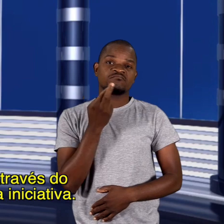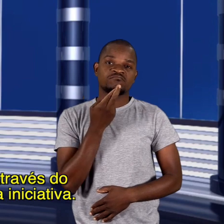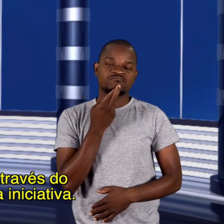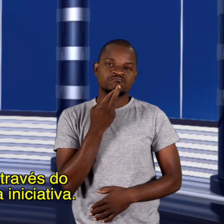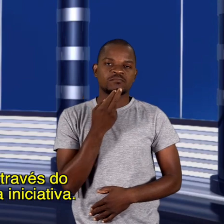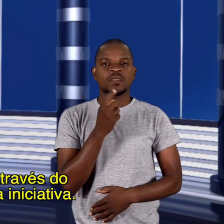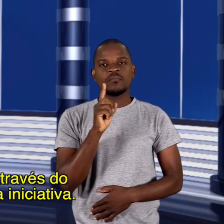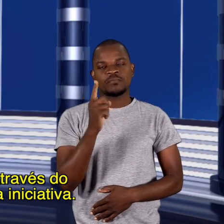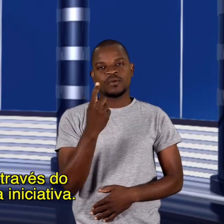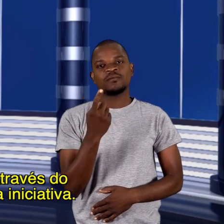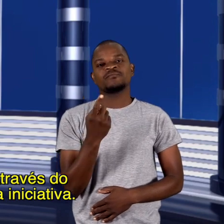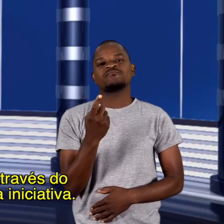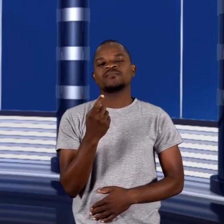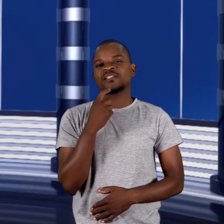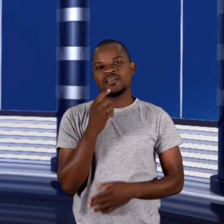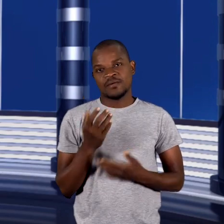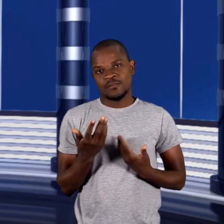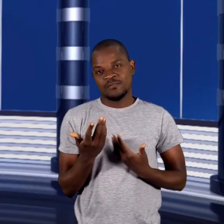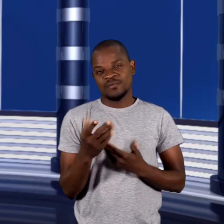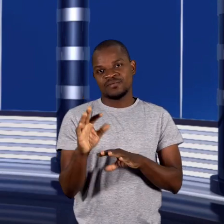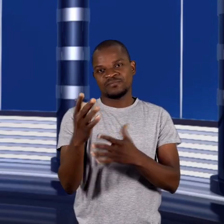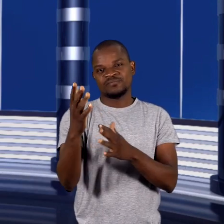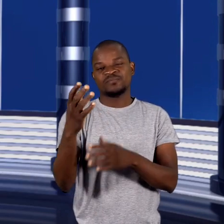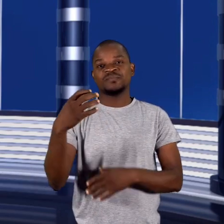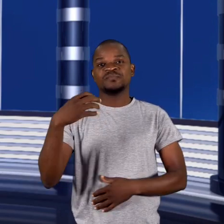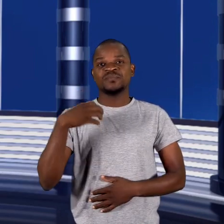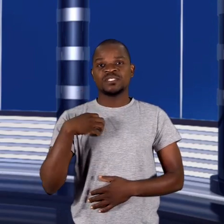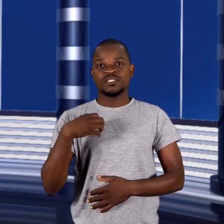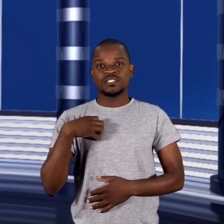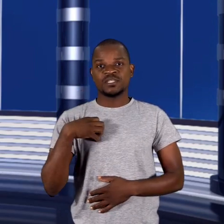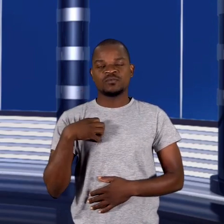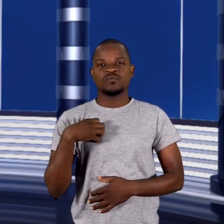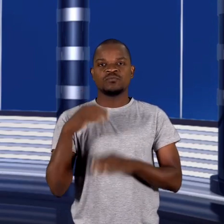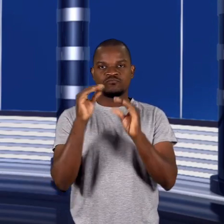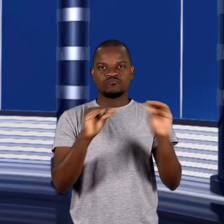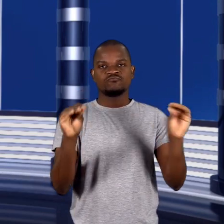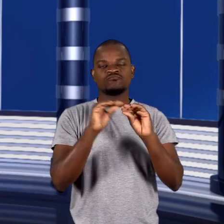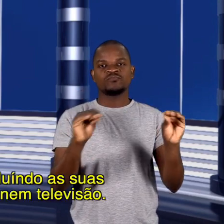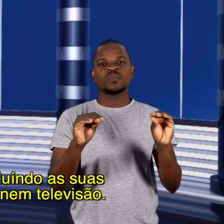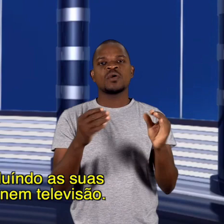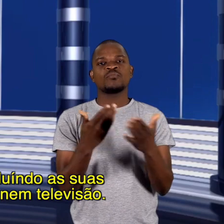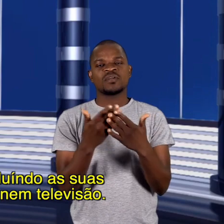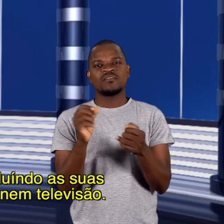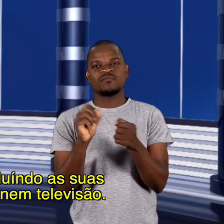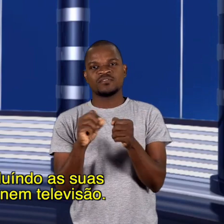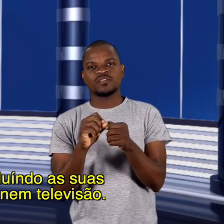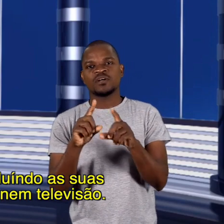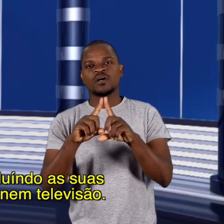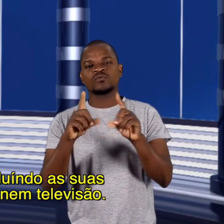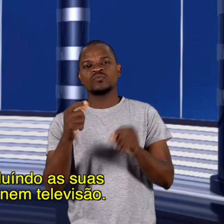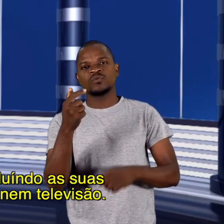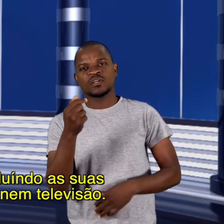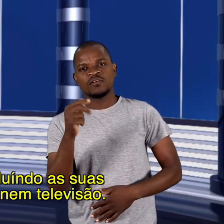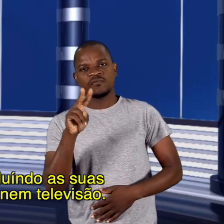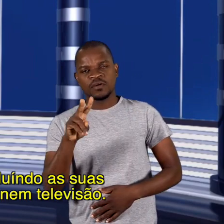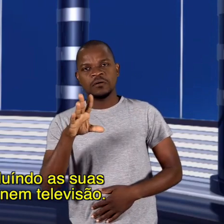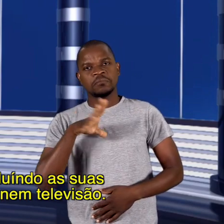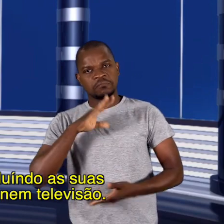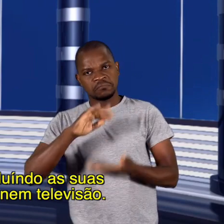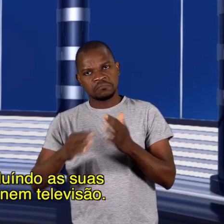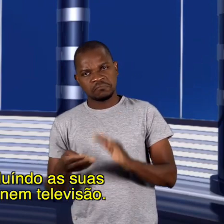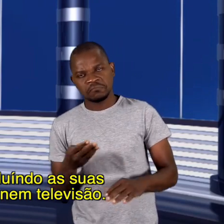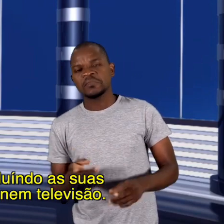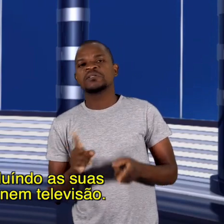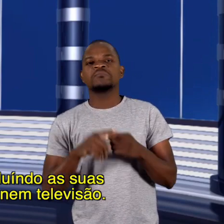adotado esse sistema de dar aulas online via rádio via televisão mas como sabemos muitas